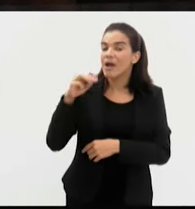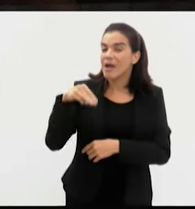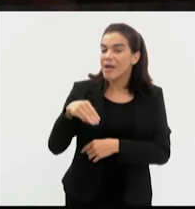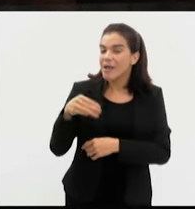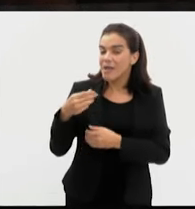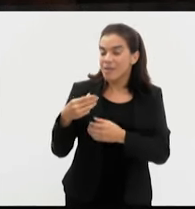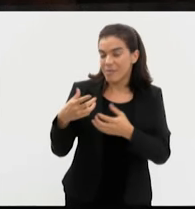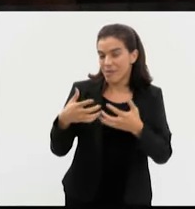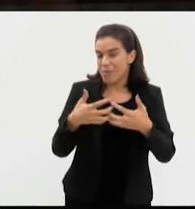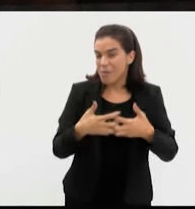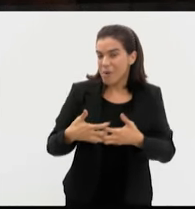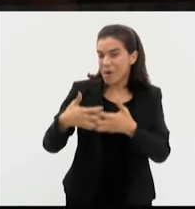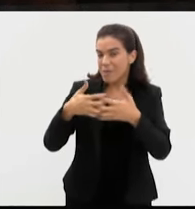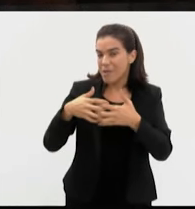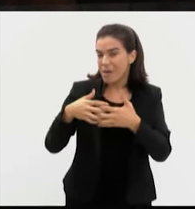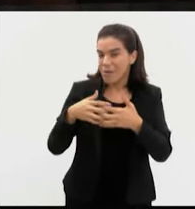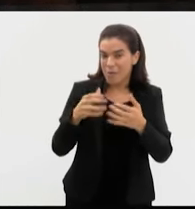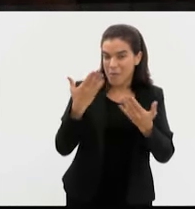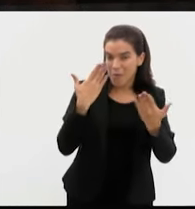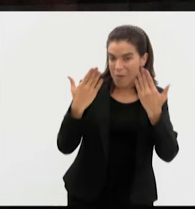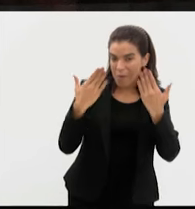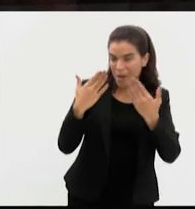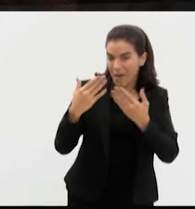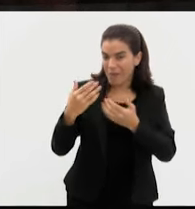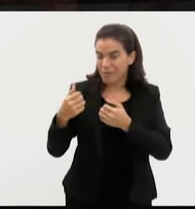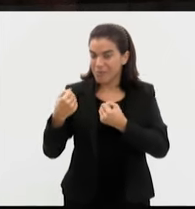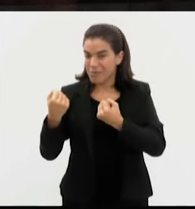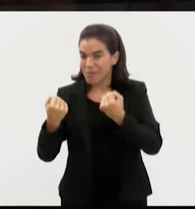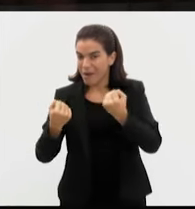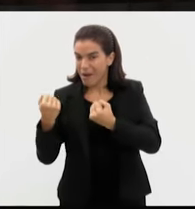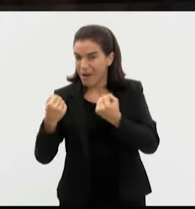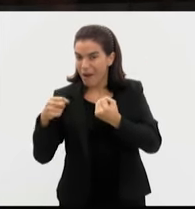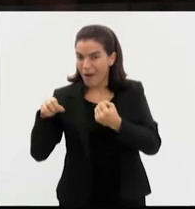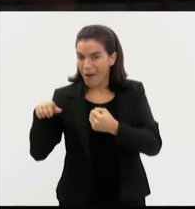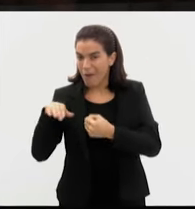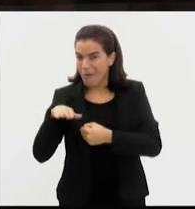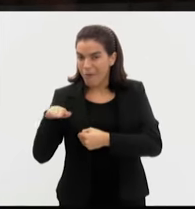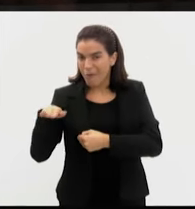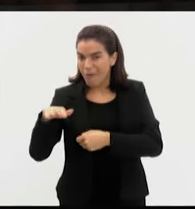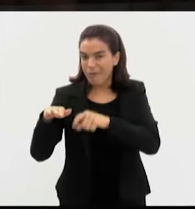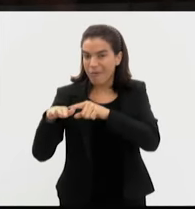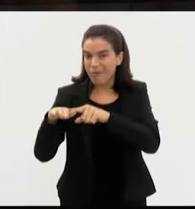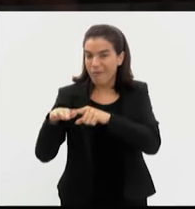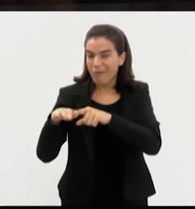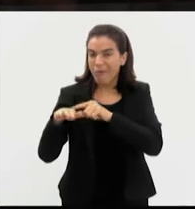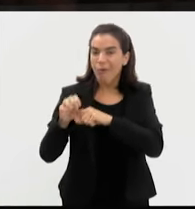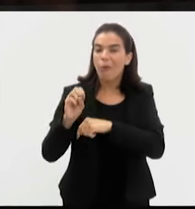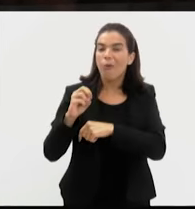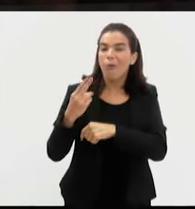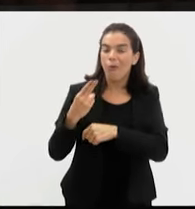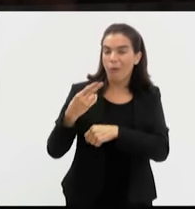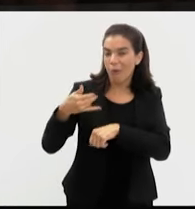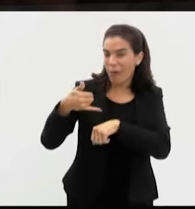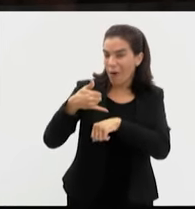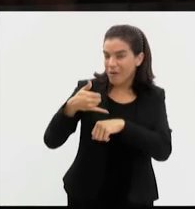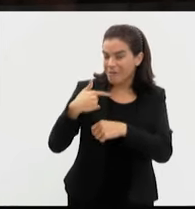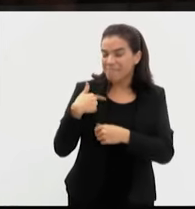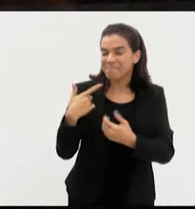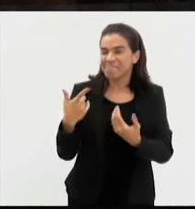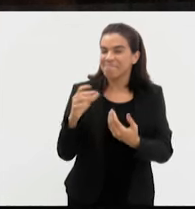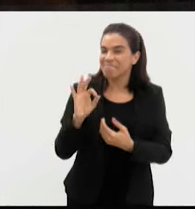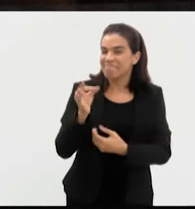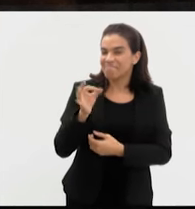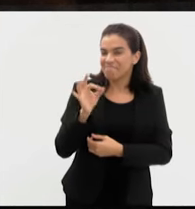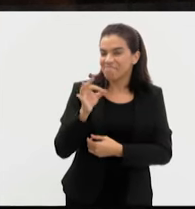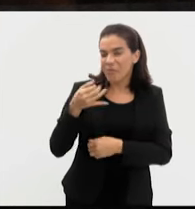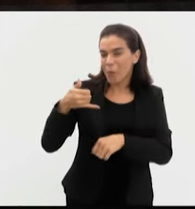um caminhão e um carro com seu combustível ou gasolina do carro ou óleo ou óleo deina por esse lado então o óleo